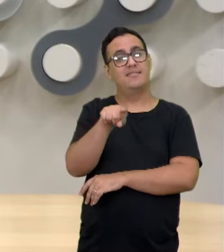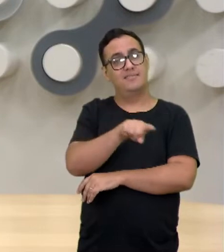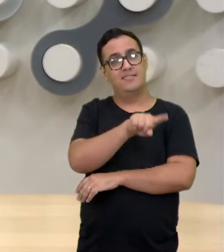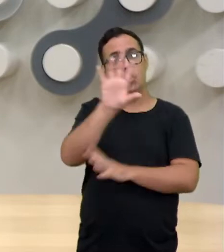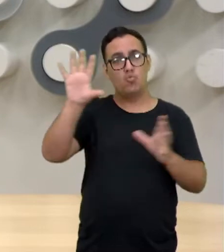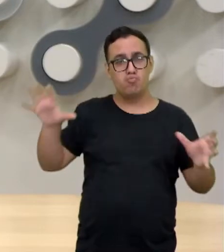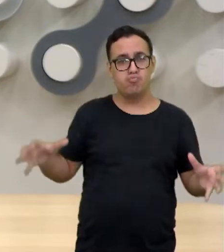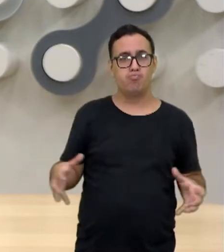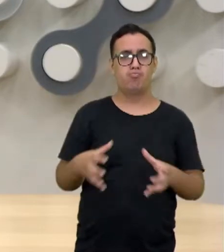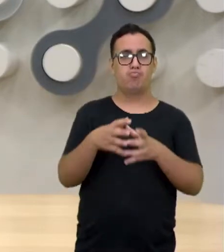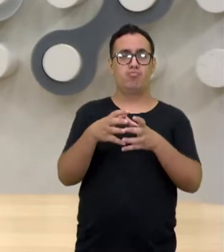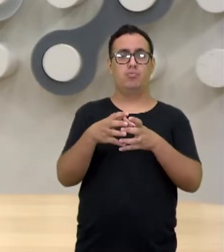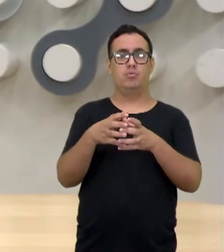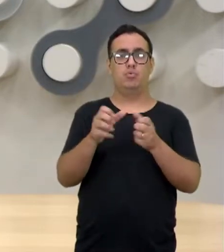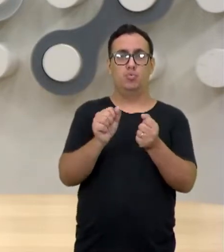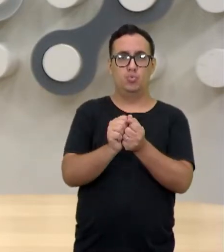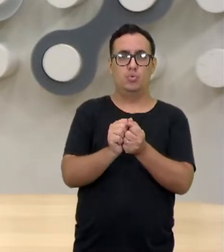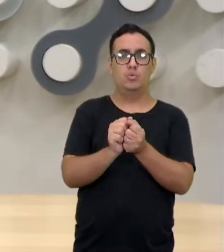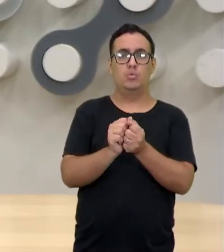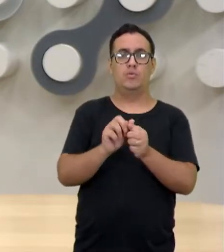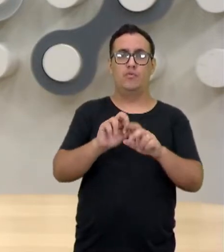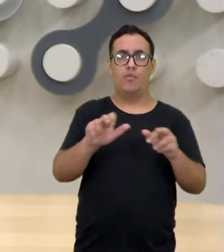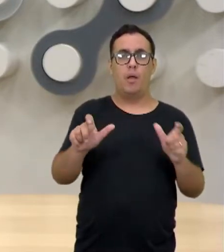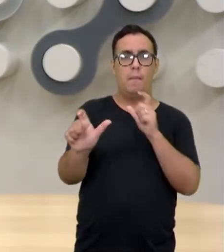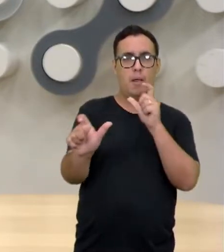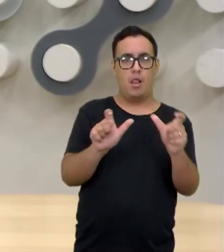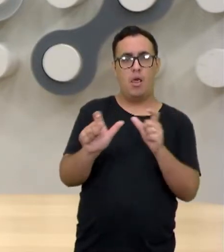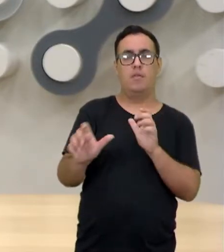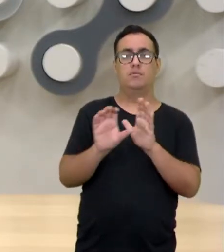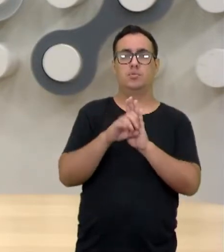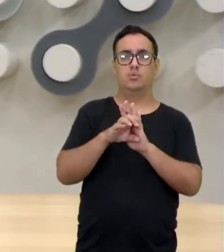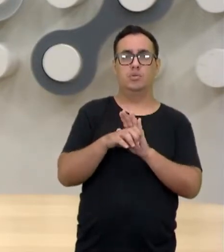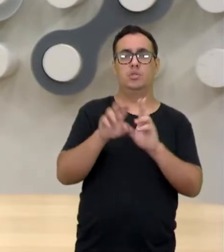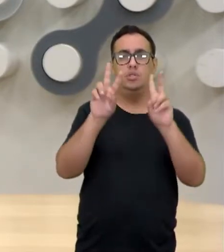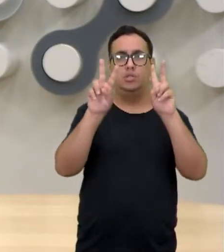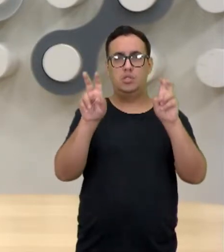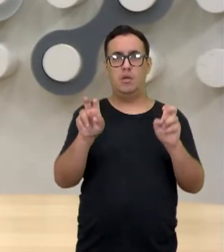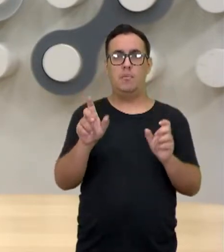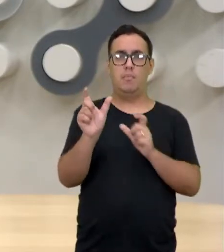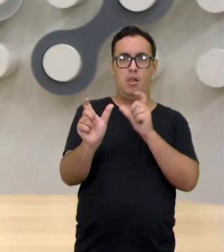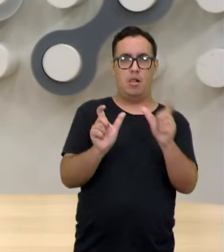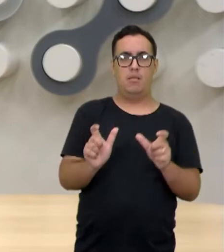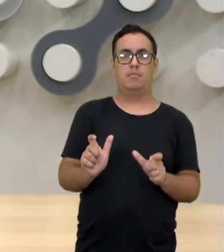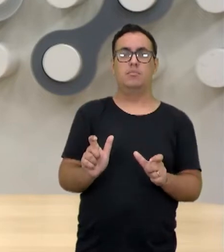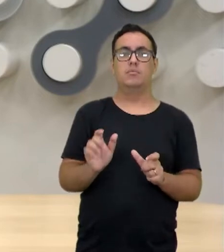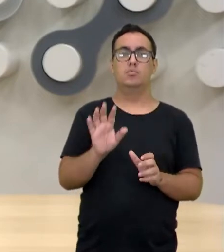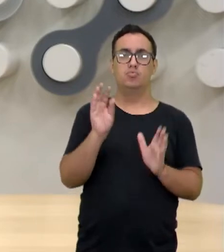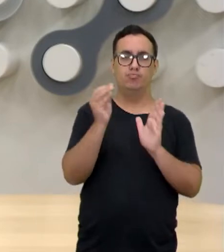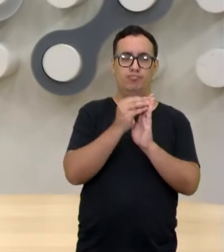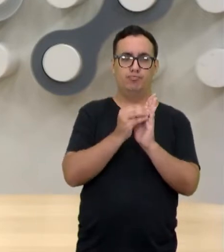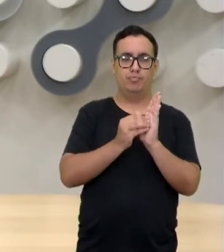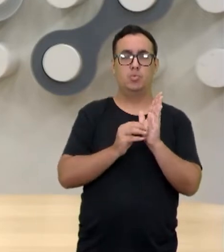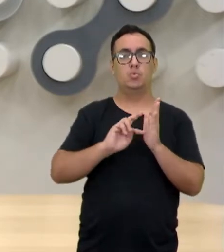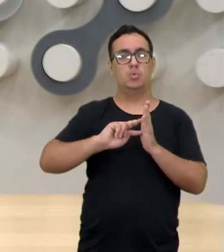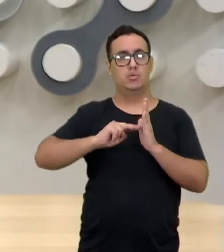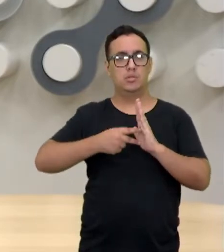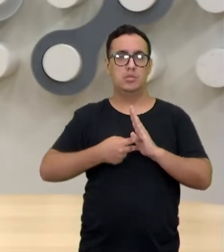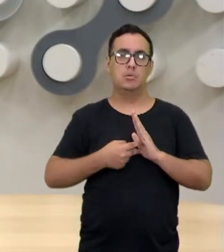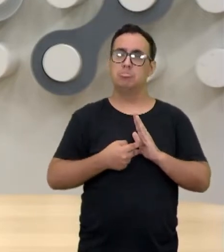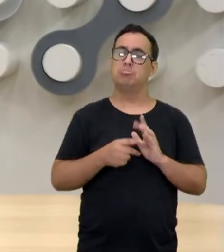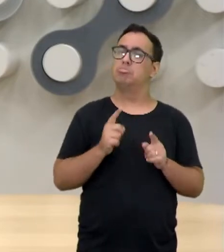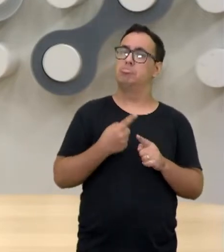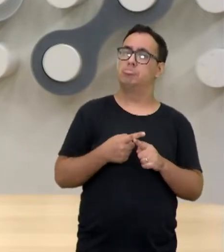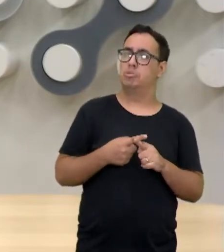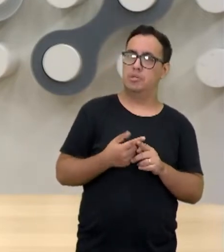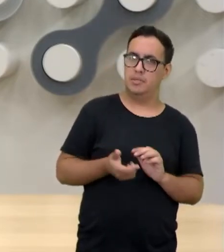reúnam essas palavras, conceitos e termos em um único lugar, colocando os seus significados. Por quê?